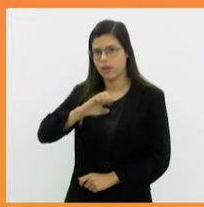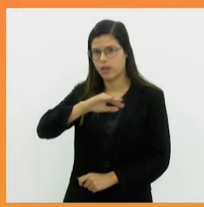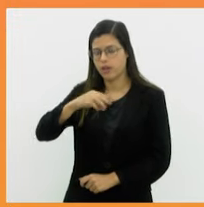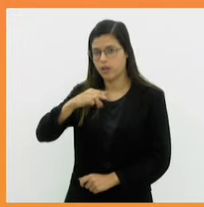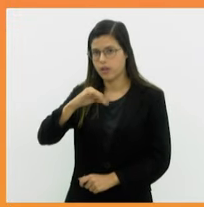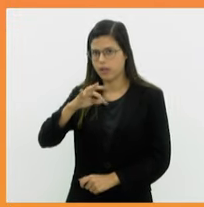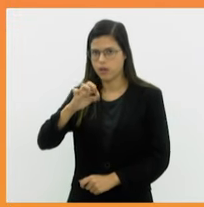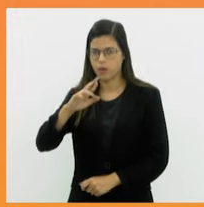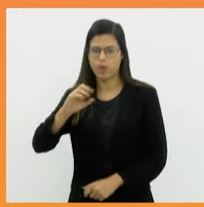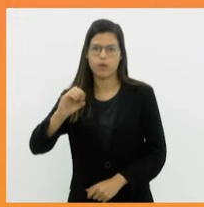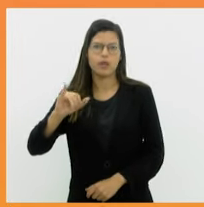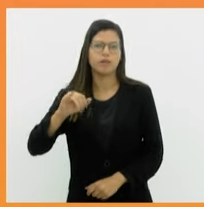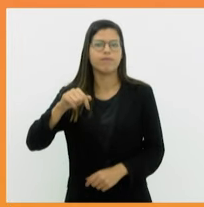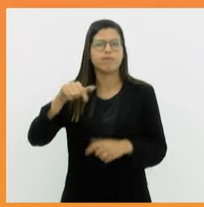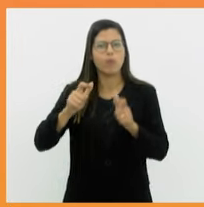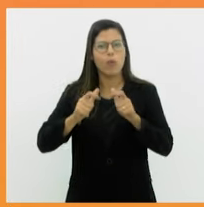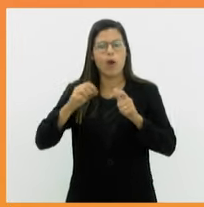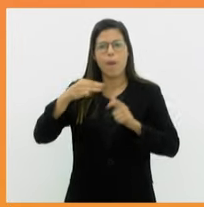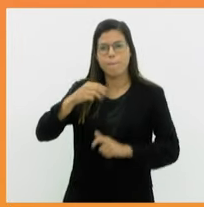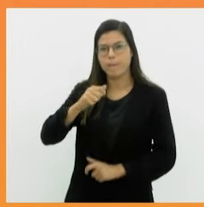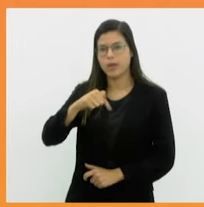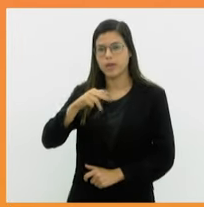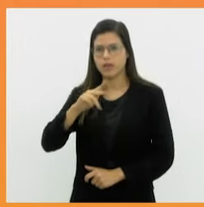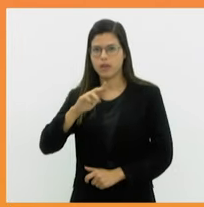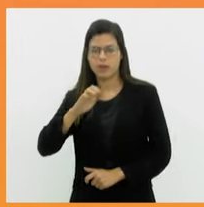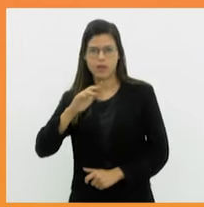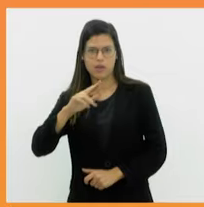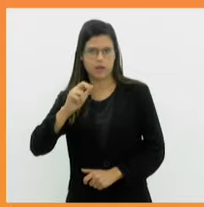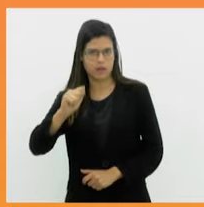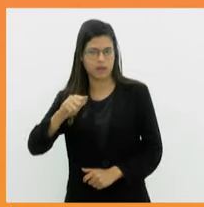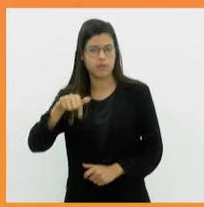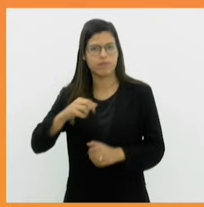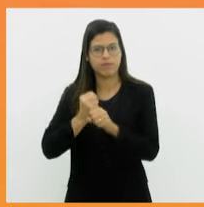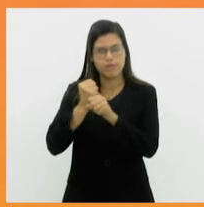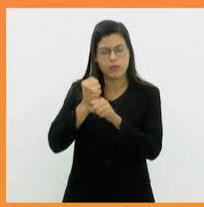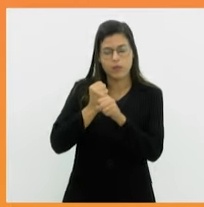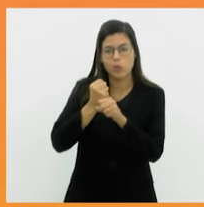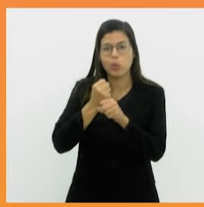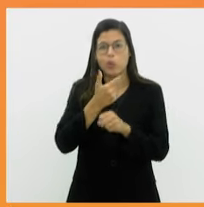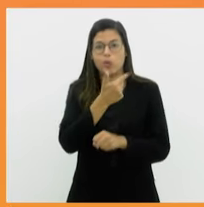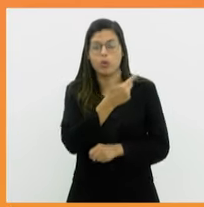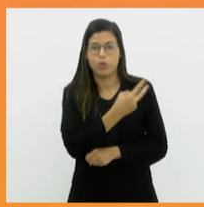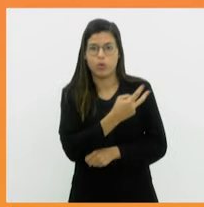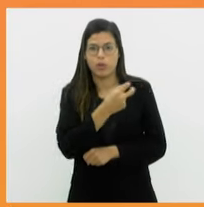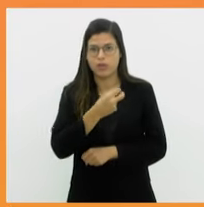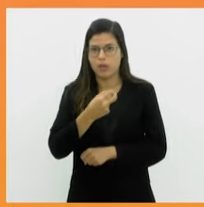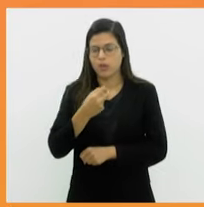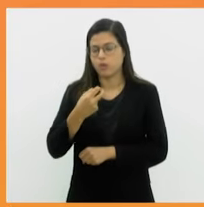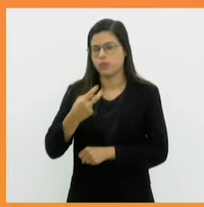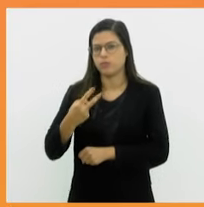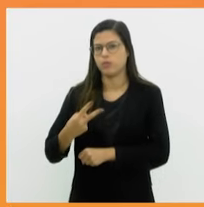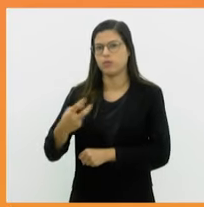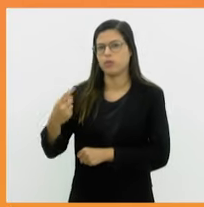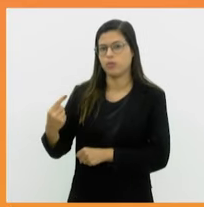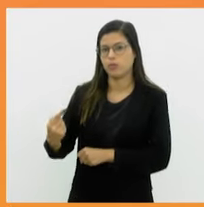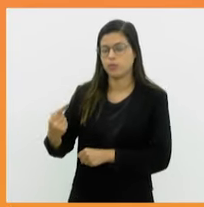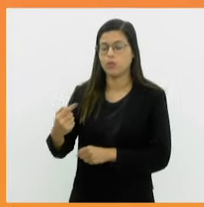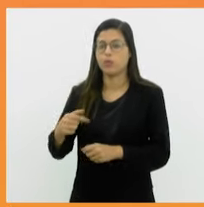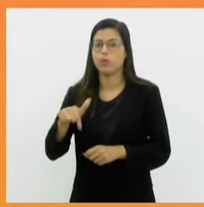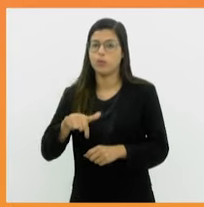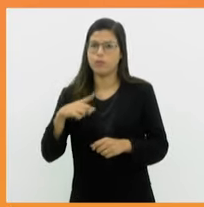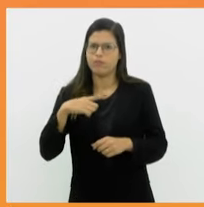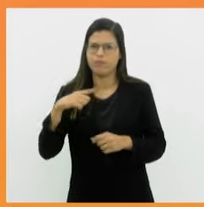na zona norte do Rio, o Museu do Samba foi fundado em 2001 e possui o maior acervo do gênero no Brasil, com mais de